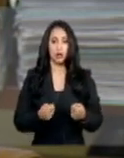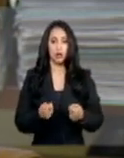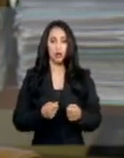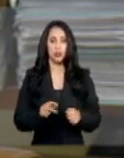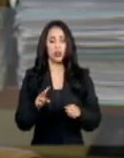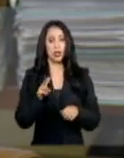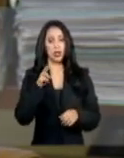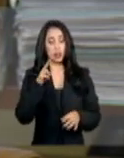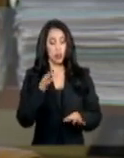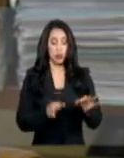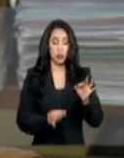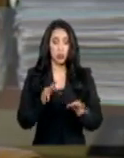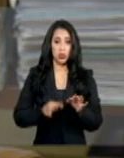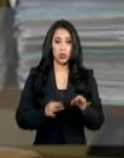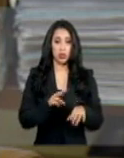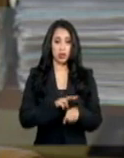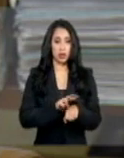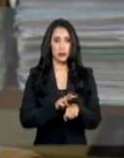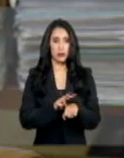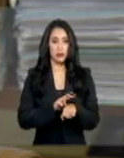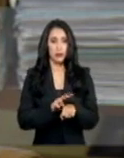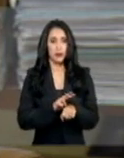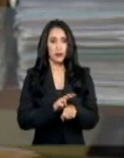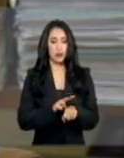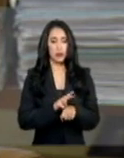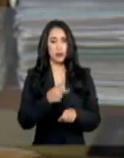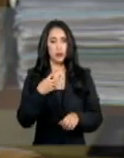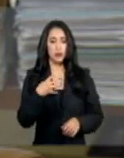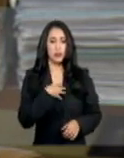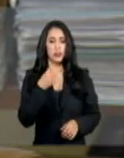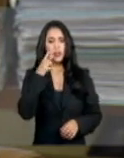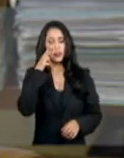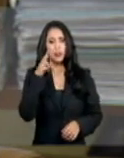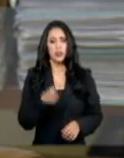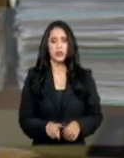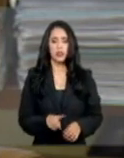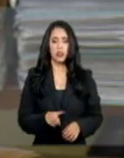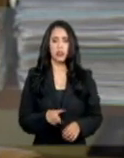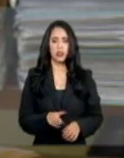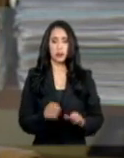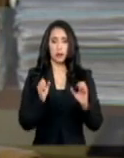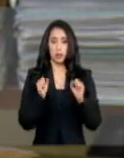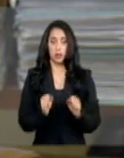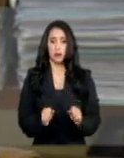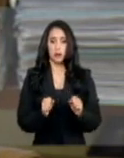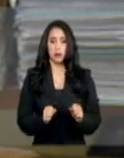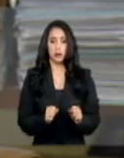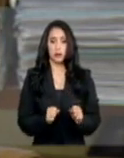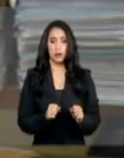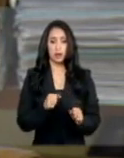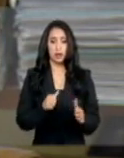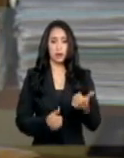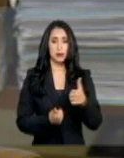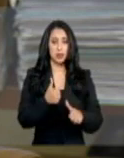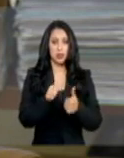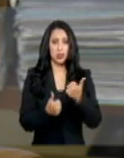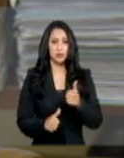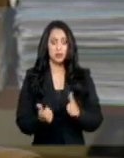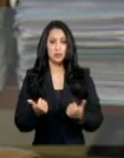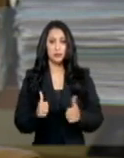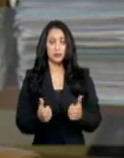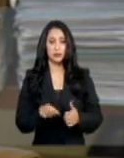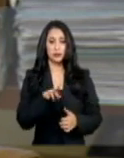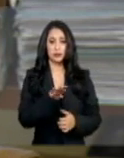juízes e dos tribunais o que me parece significativo no contexto em exame e assim já me pronunciei do julgamento tanto é